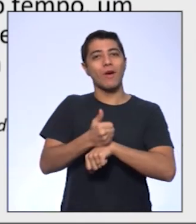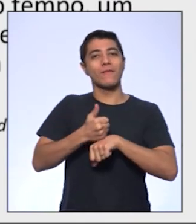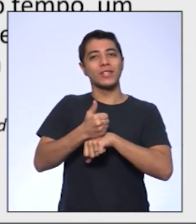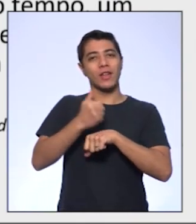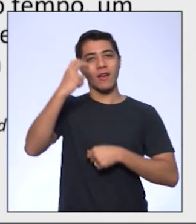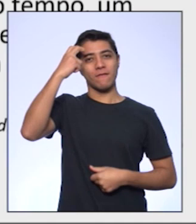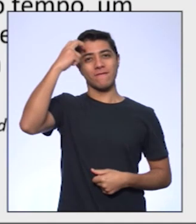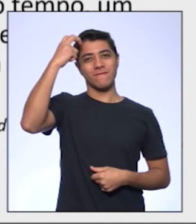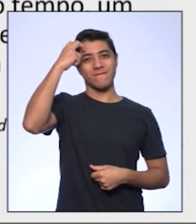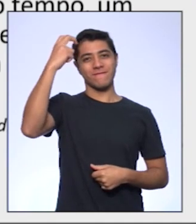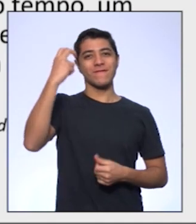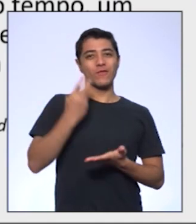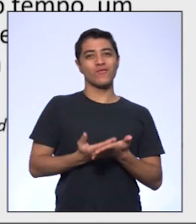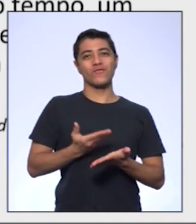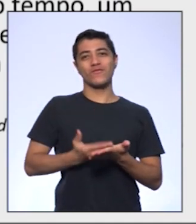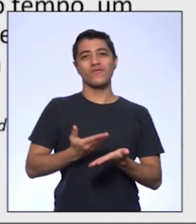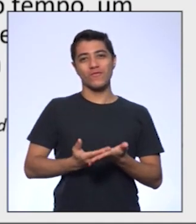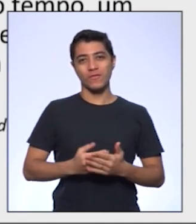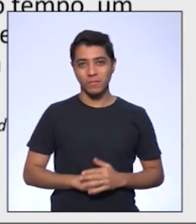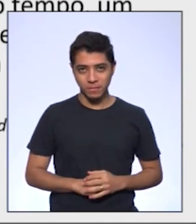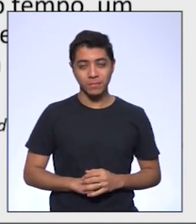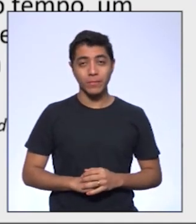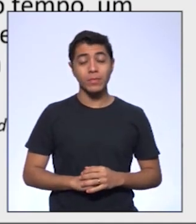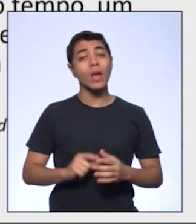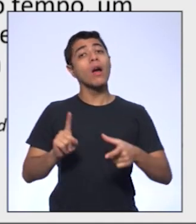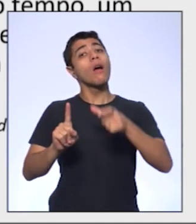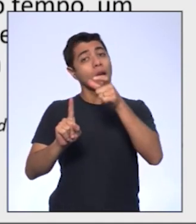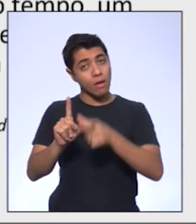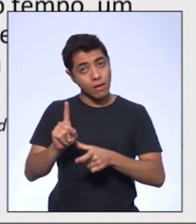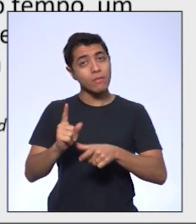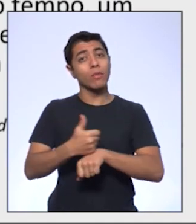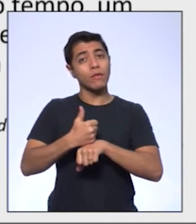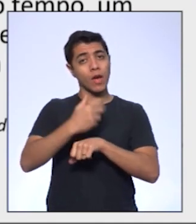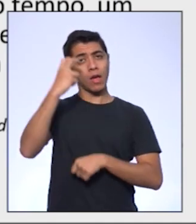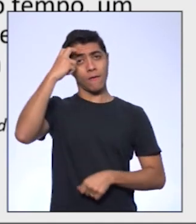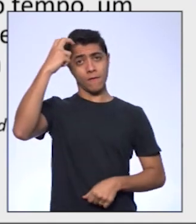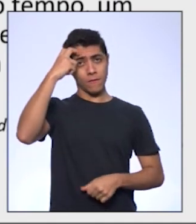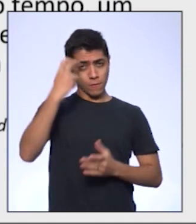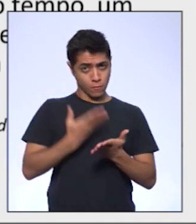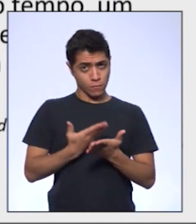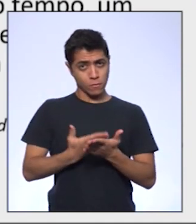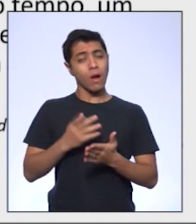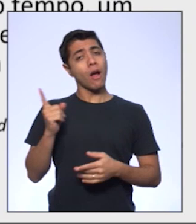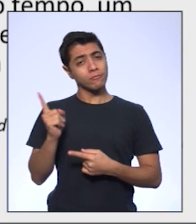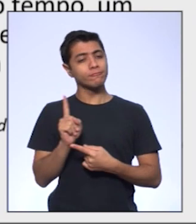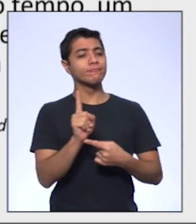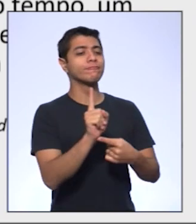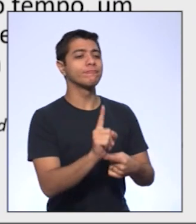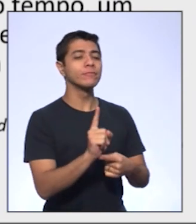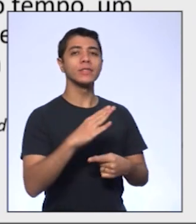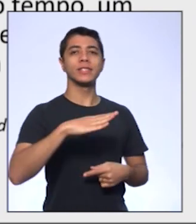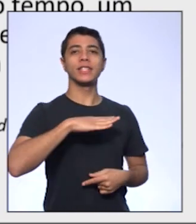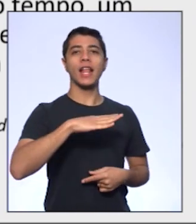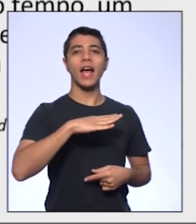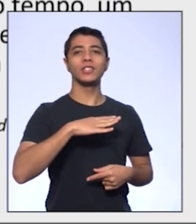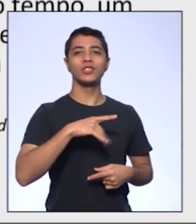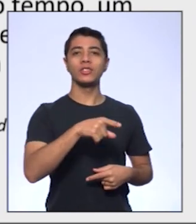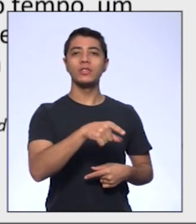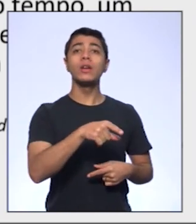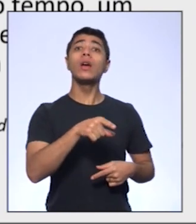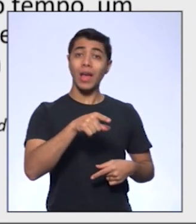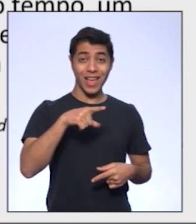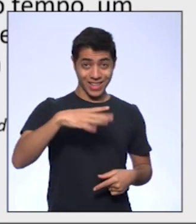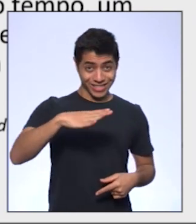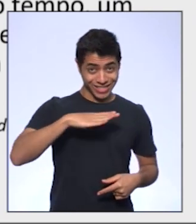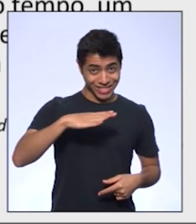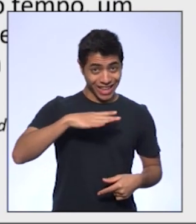Comum desses homens de ofício que se instalavam nas cidades. nas quais se impôs a divisão do trabalho.